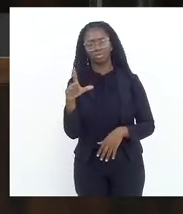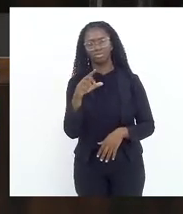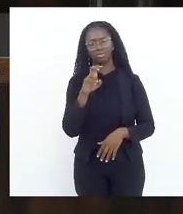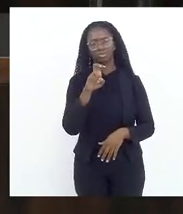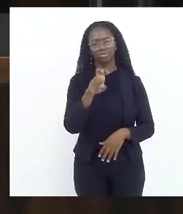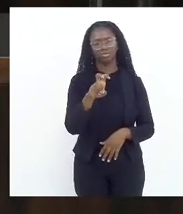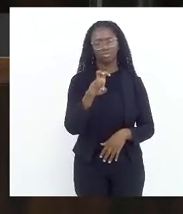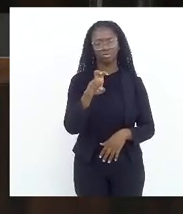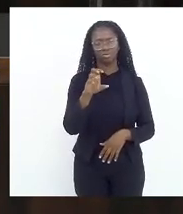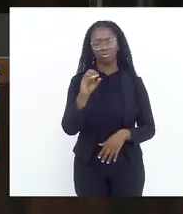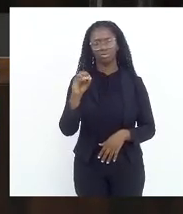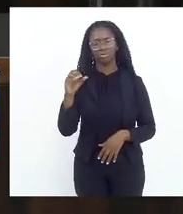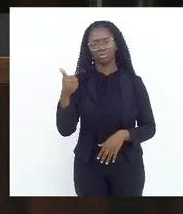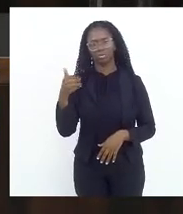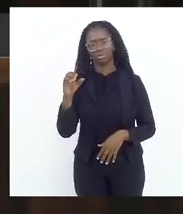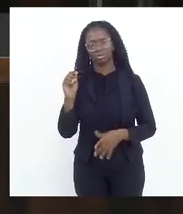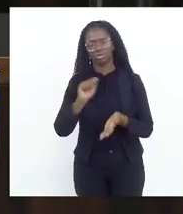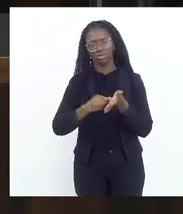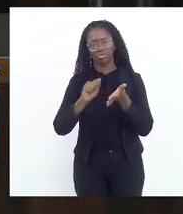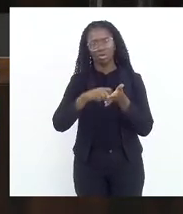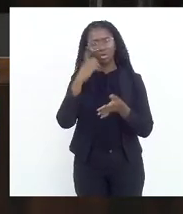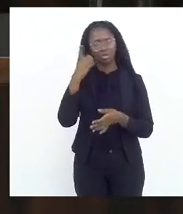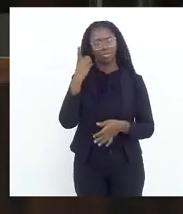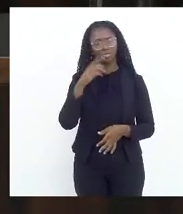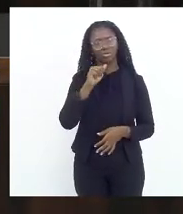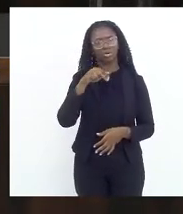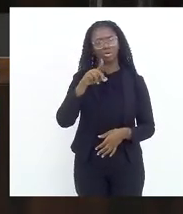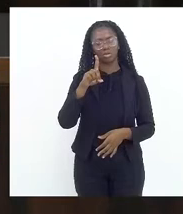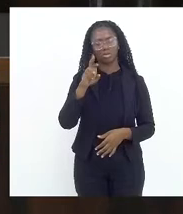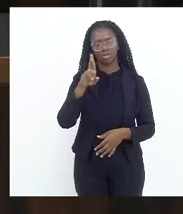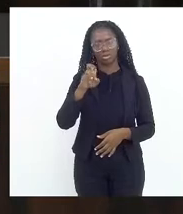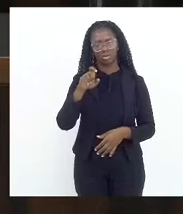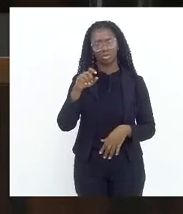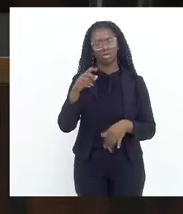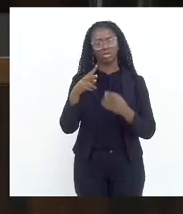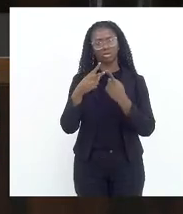da autoria do deputado André Siciliano, que altera a lei estadual número